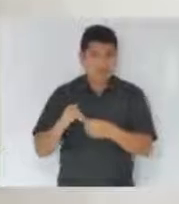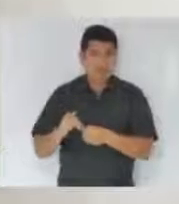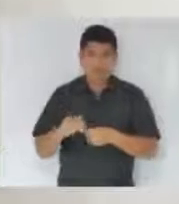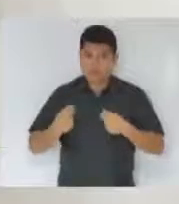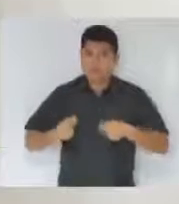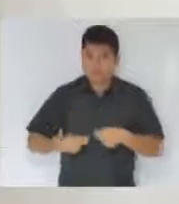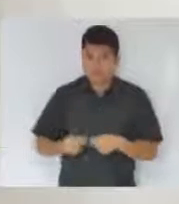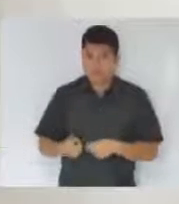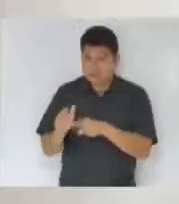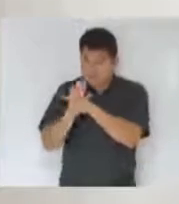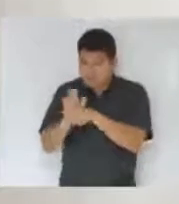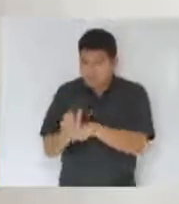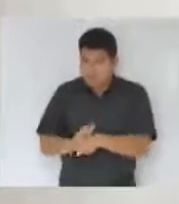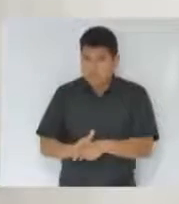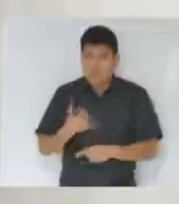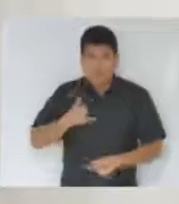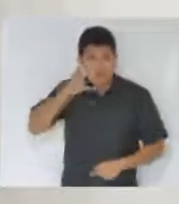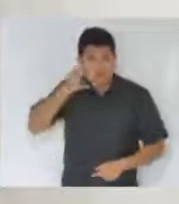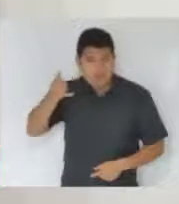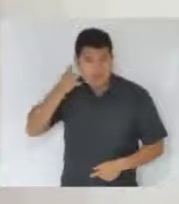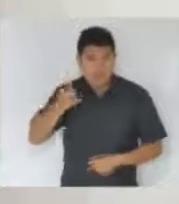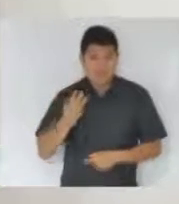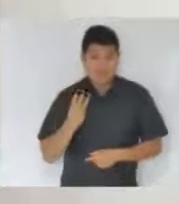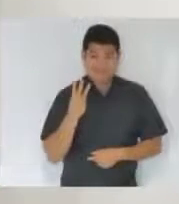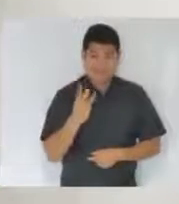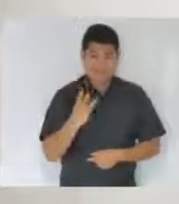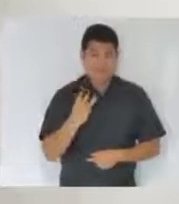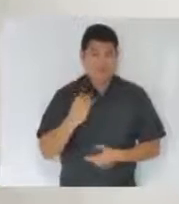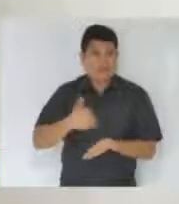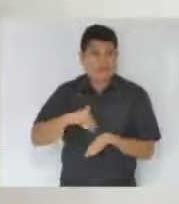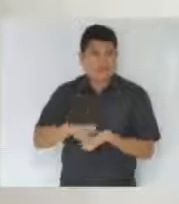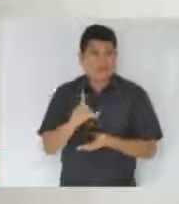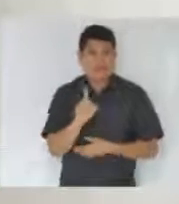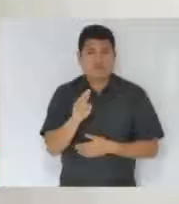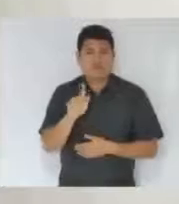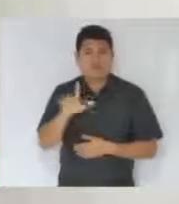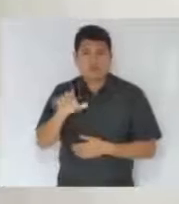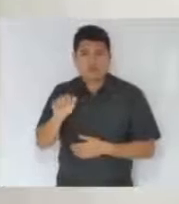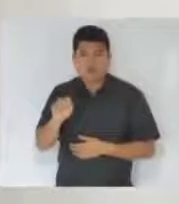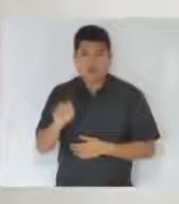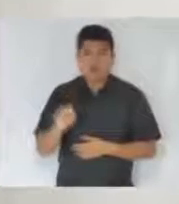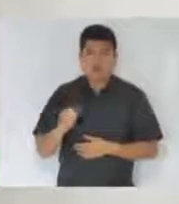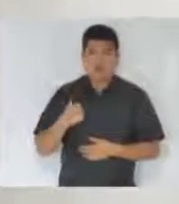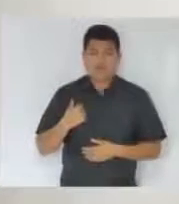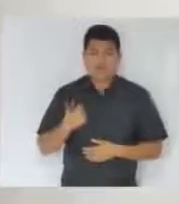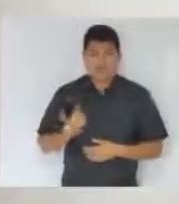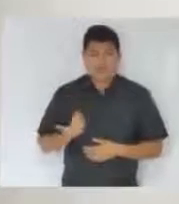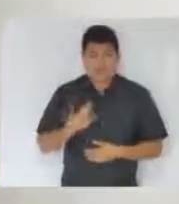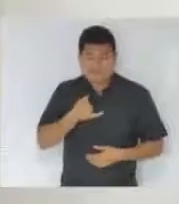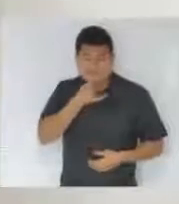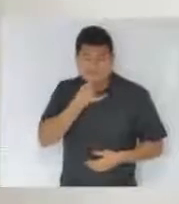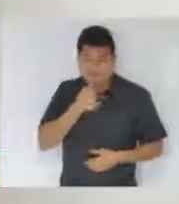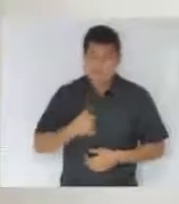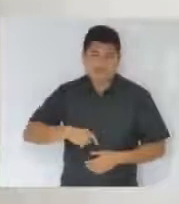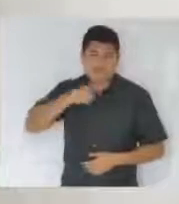eu telefonei 3 vezes ao secretário Douglas, ontem à tarde, hoje de manhã e hoje depois do almoço, infelizmente não consegui falar com ele,